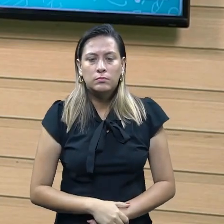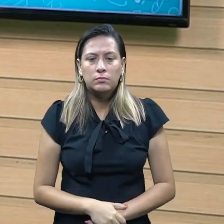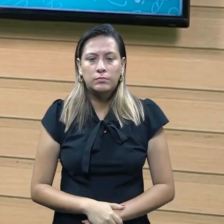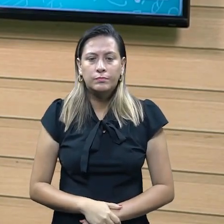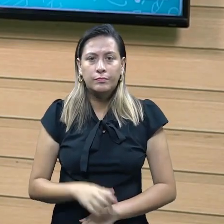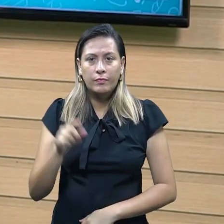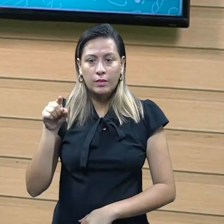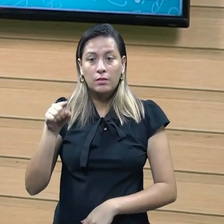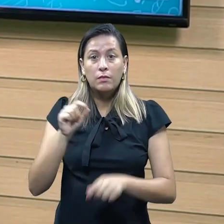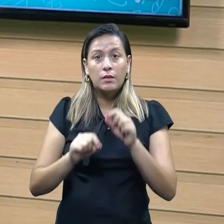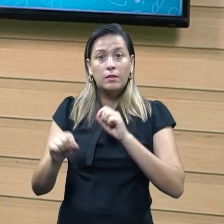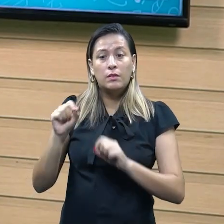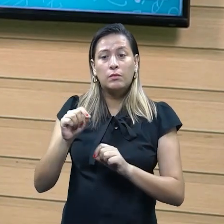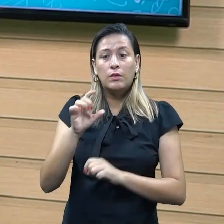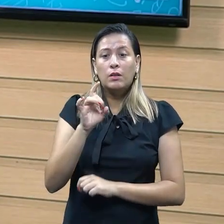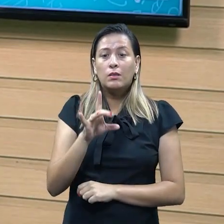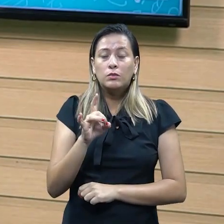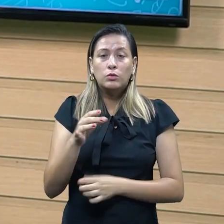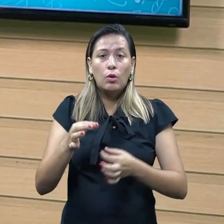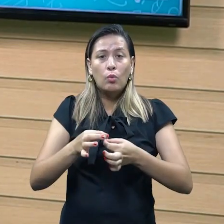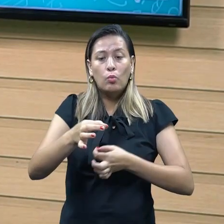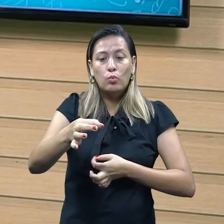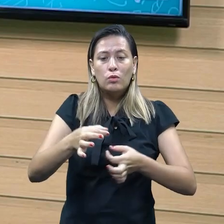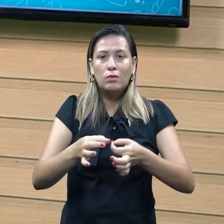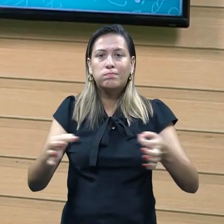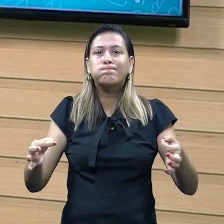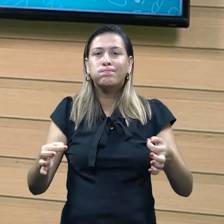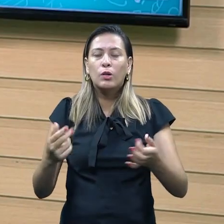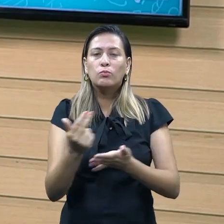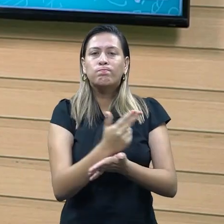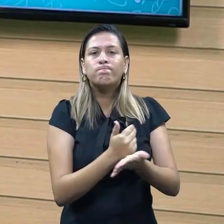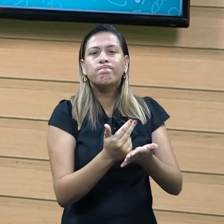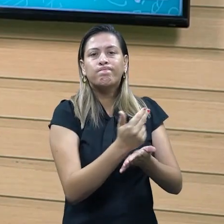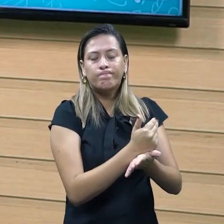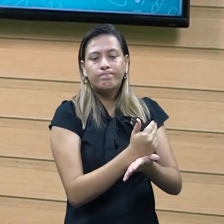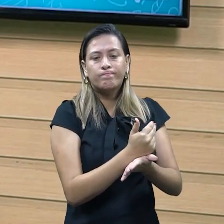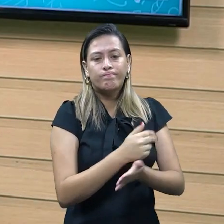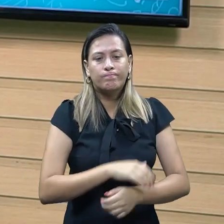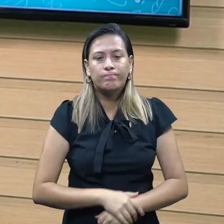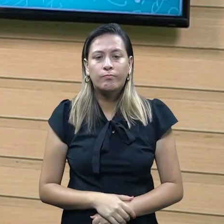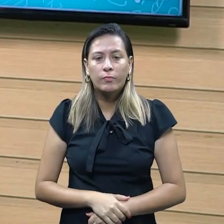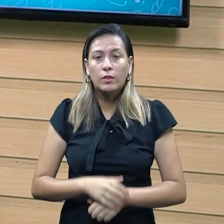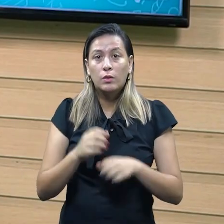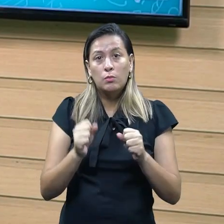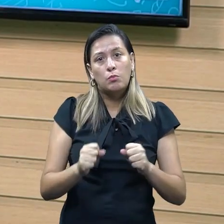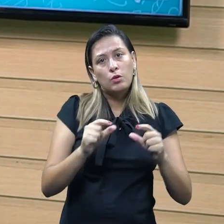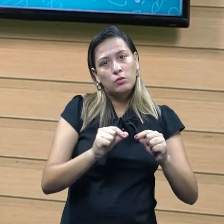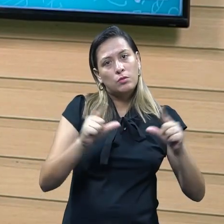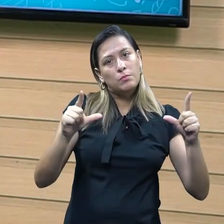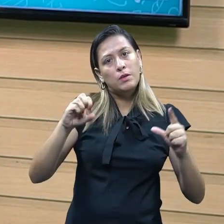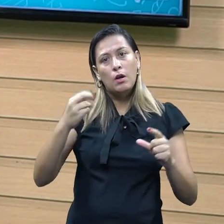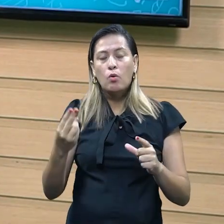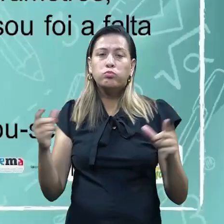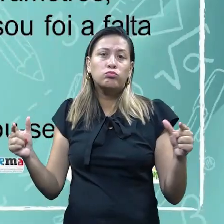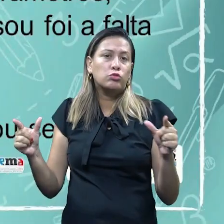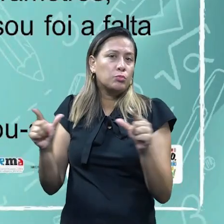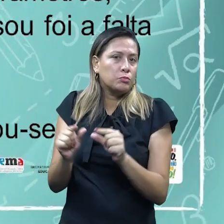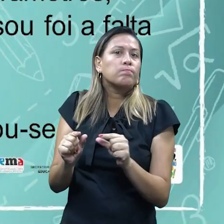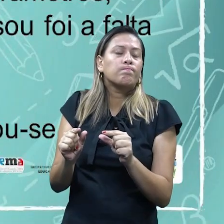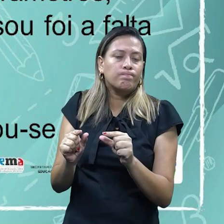apenas as dimensões dos desenhos e que ele pode realmente ser ampliado ou